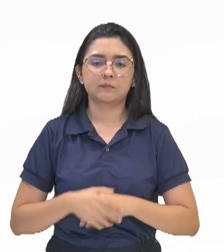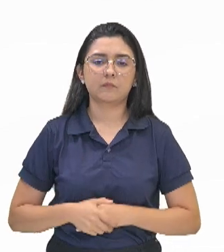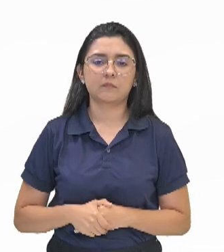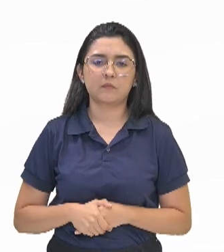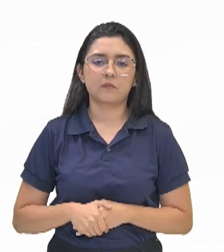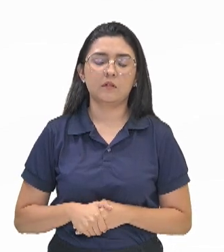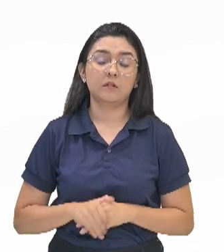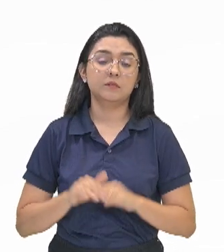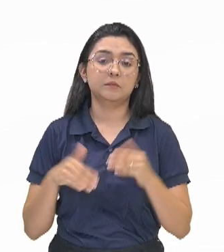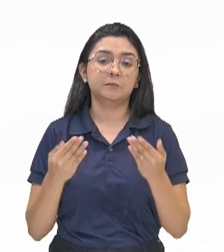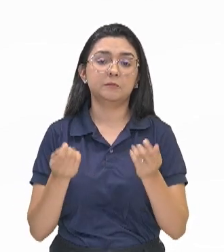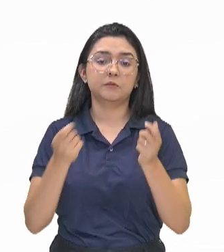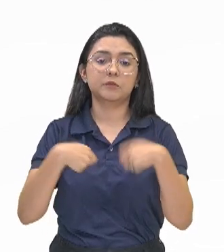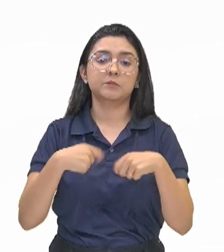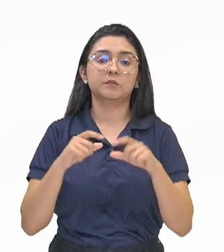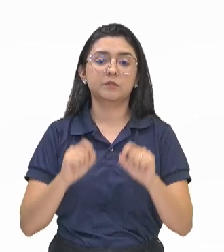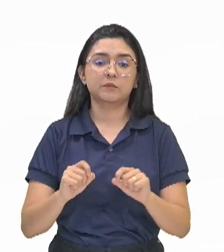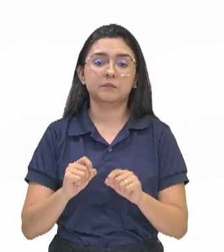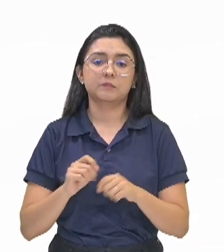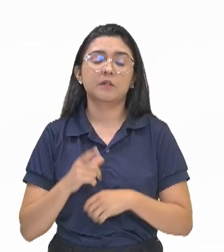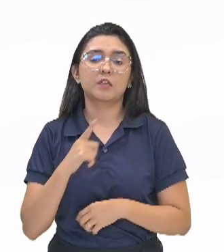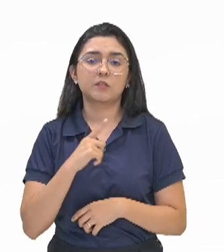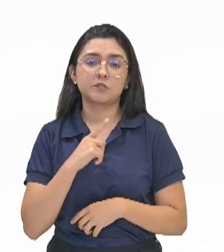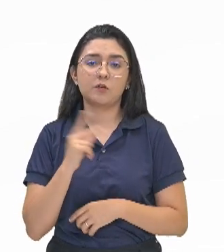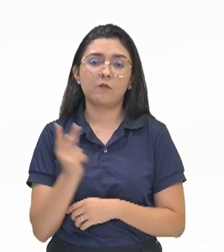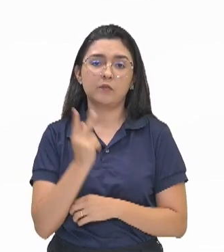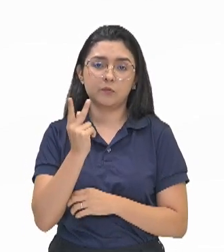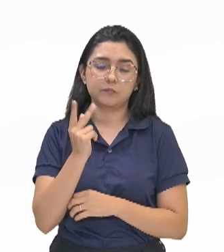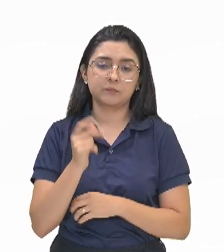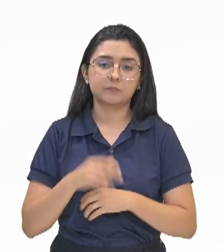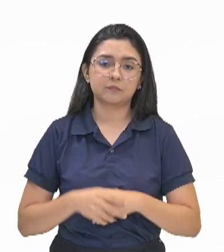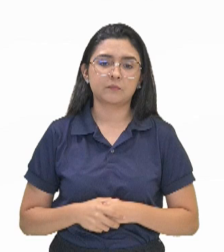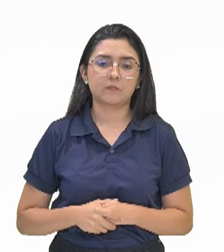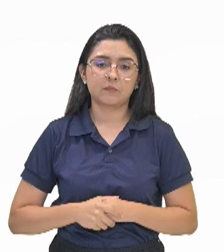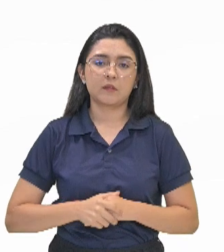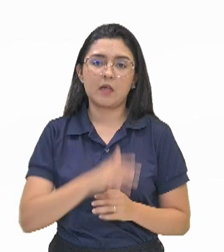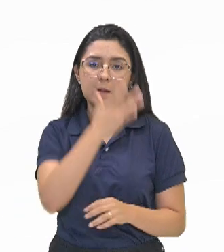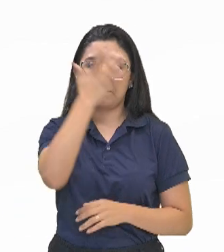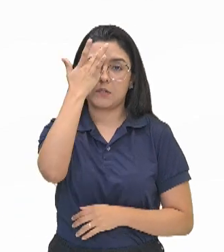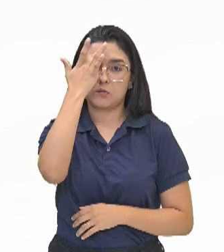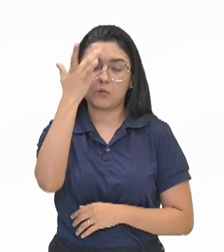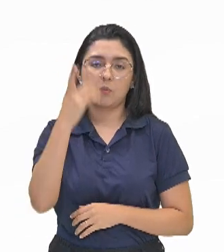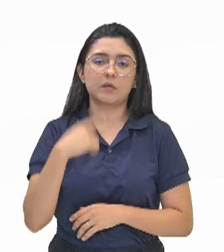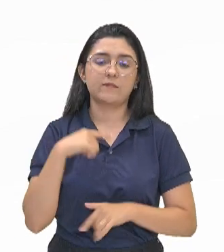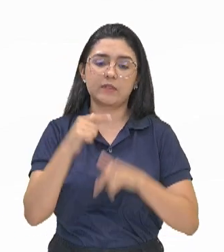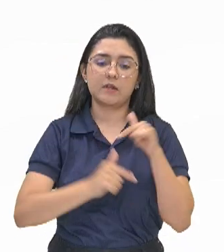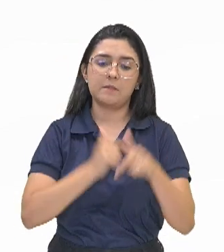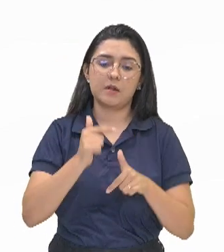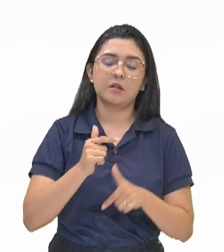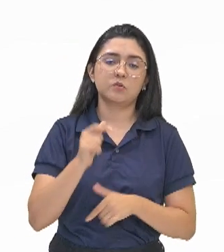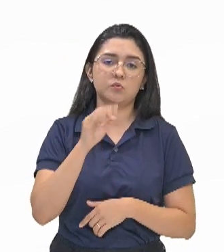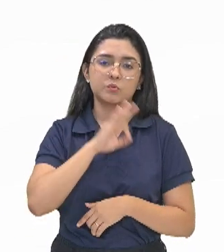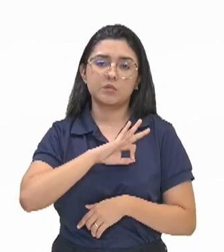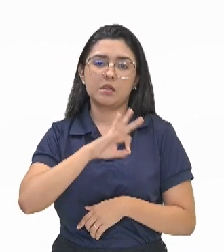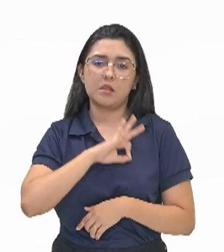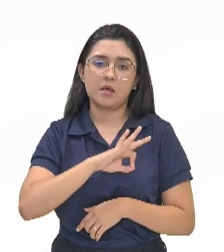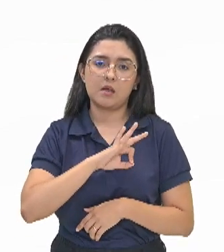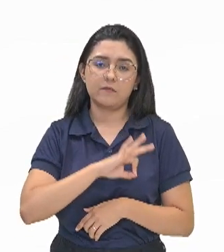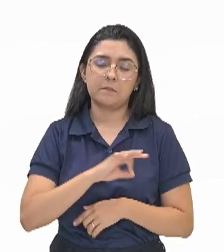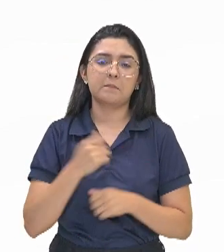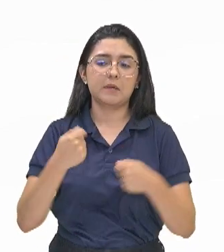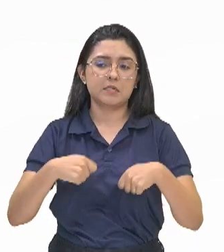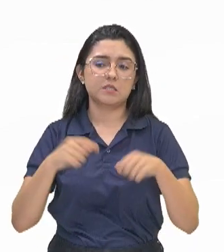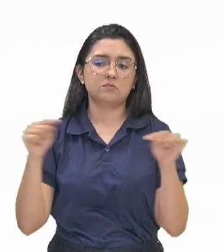faz com que as coisas tenham um preço, o trabalhador ganha um salário, que tem que ser mais ou menos